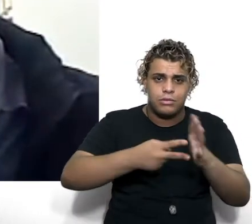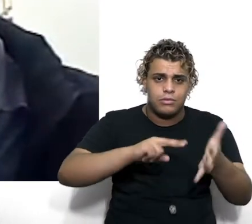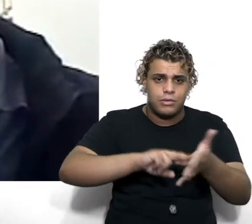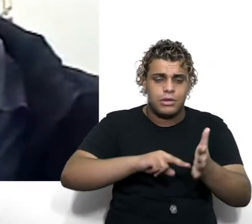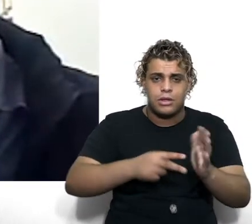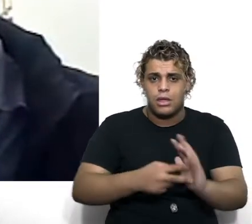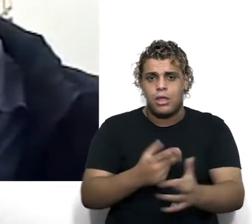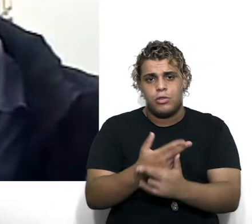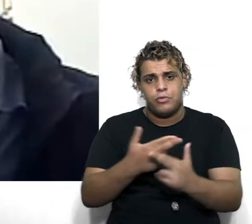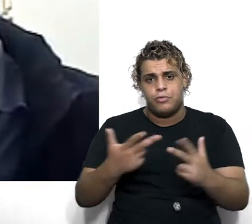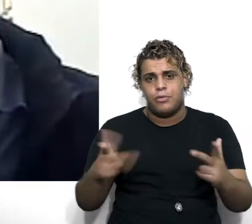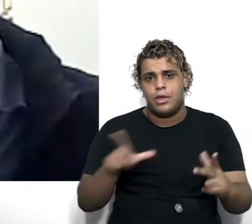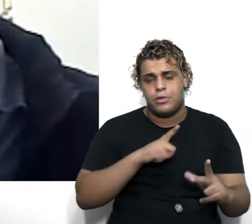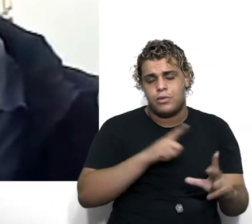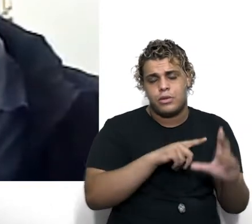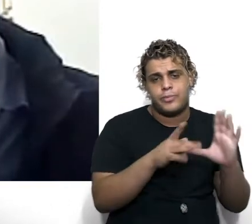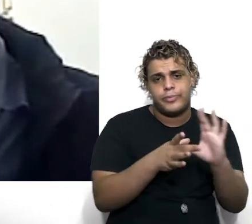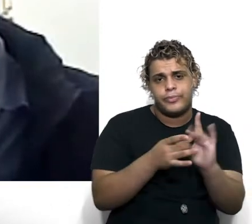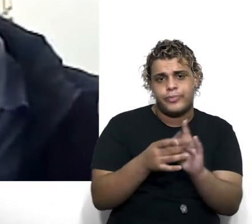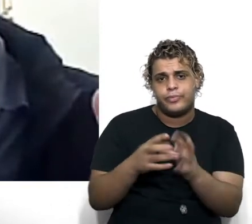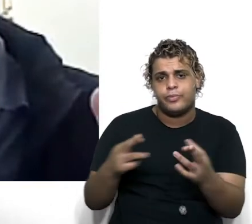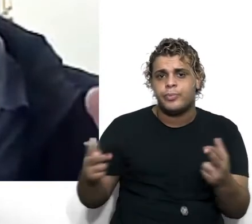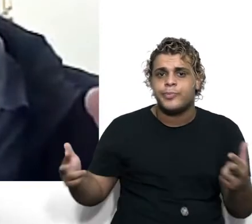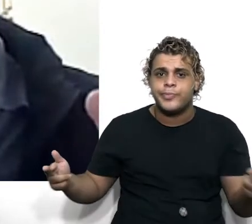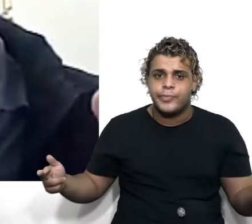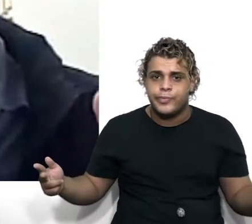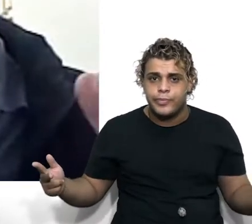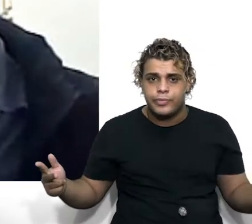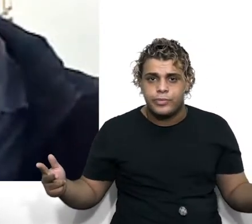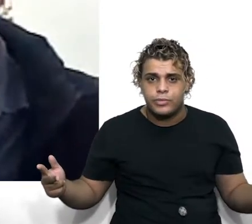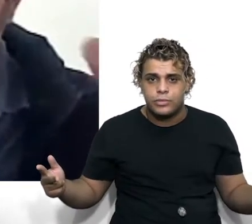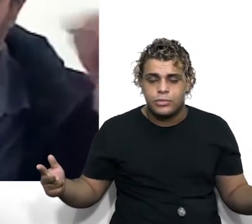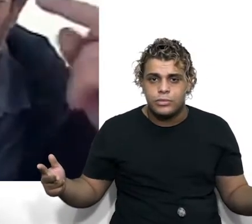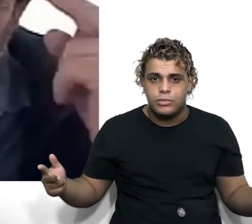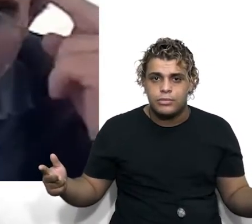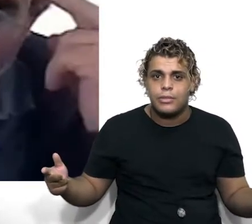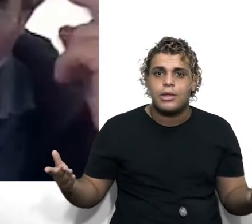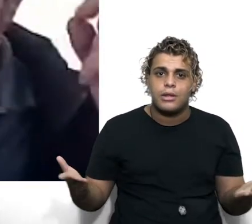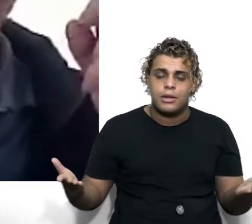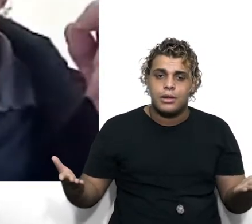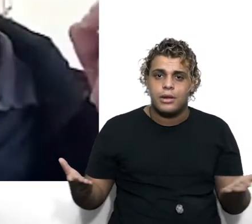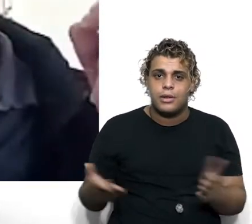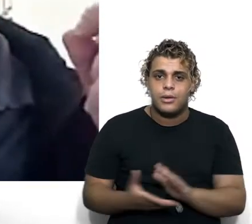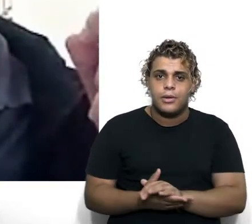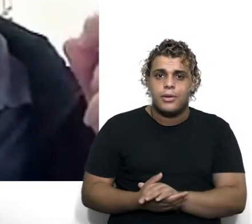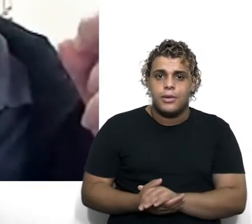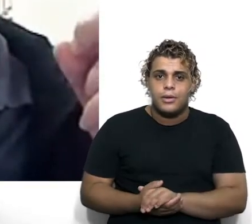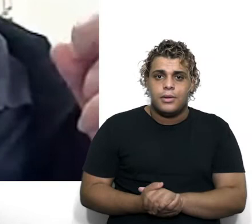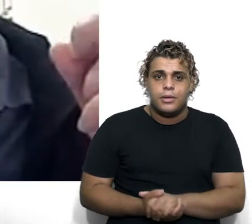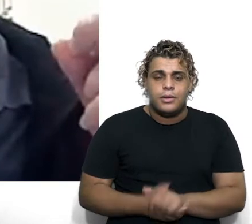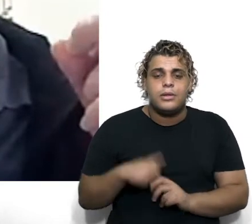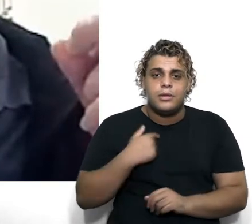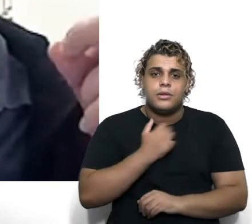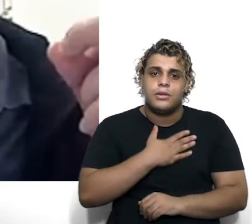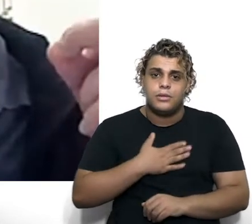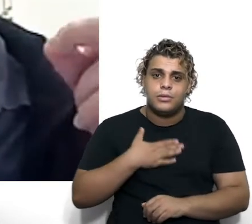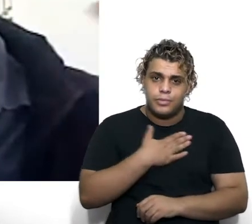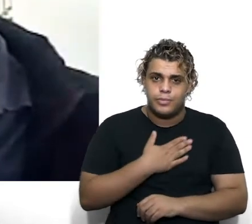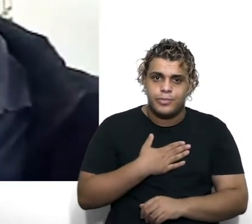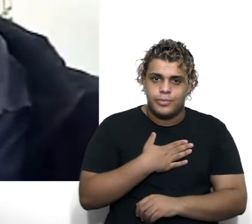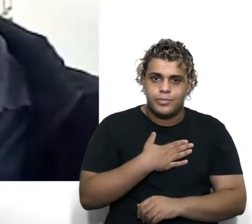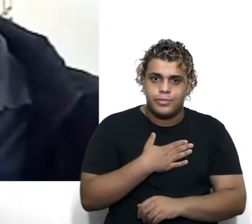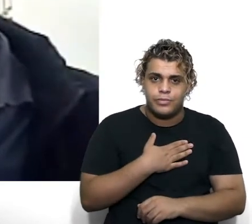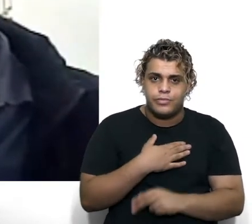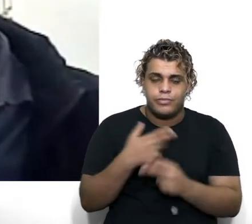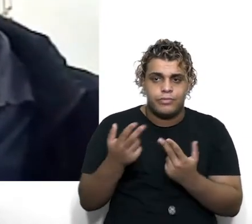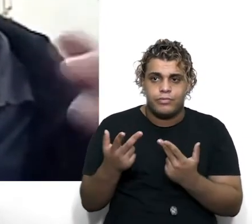é? E isso cada vez me interessa mais. Portanto, eu diria que, mesmo que não esteja a escrever poesia, e